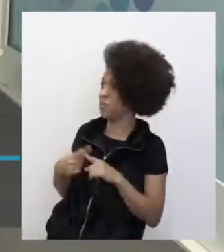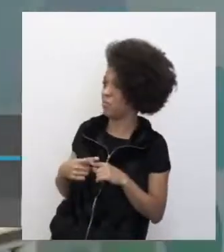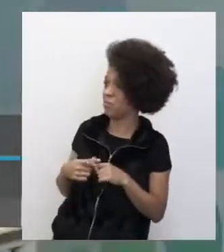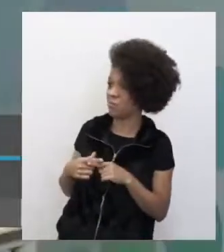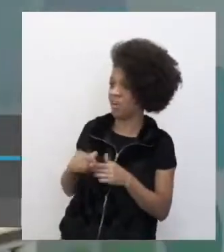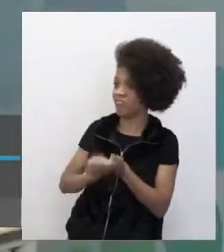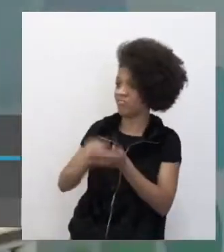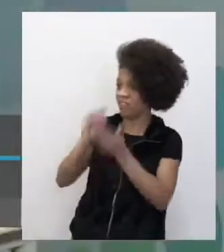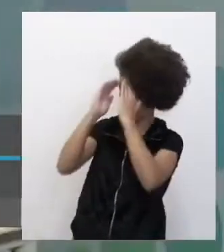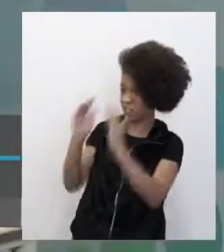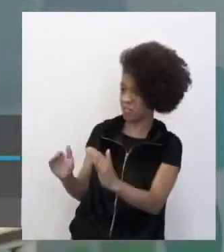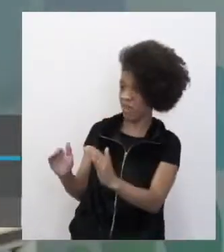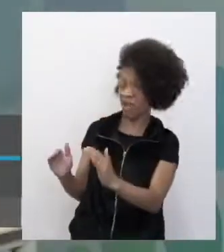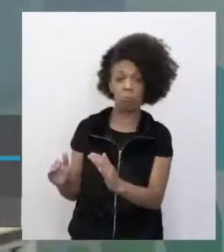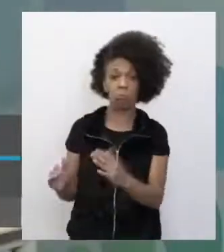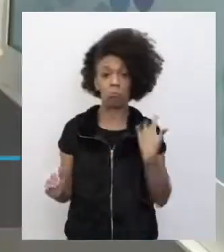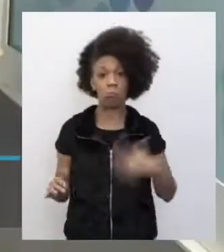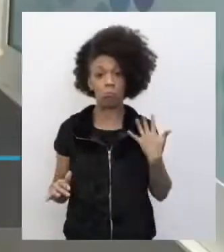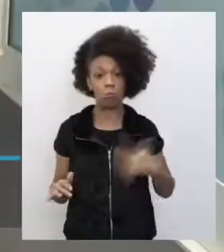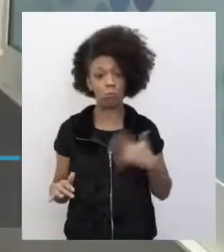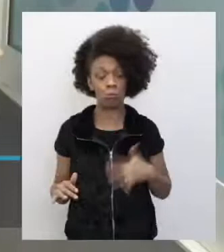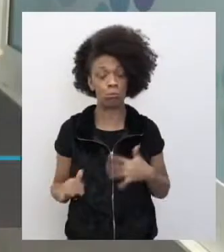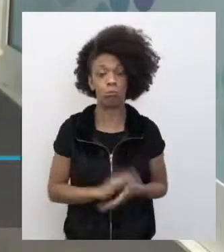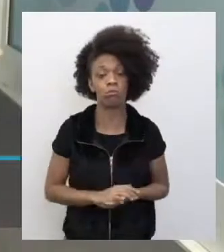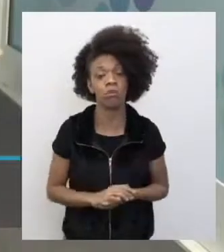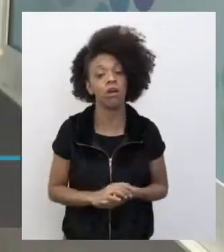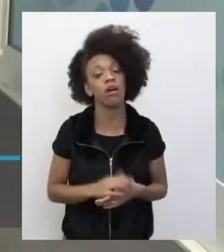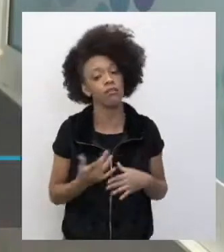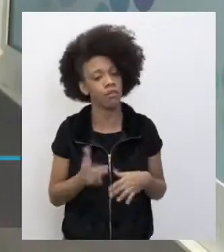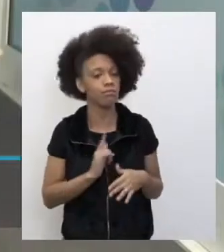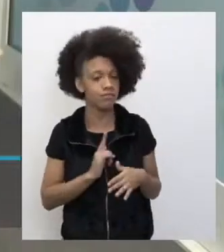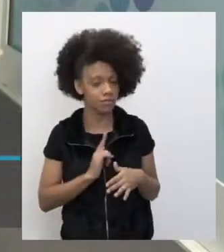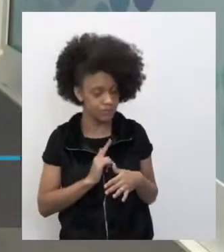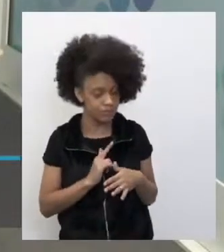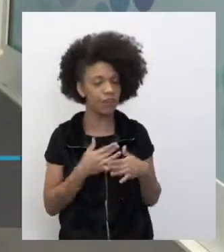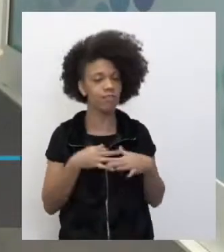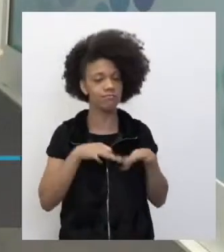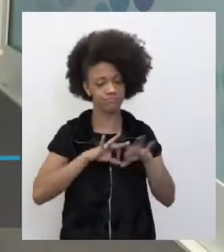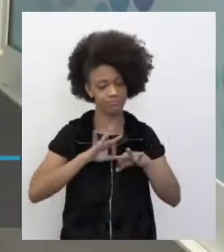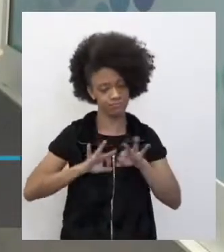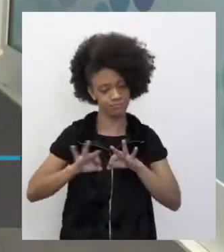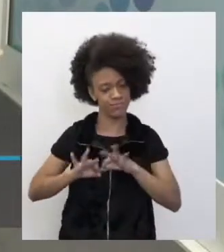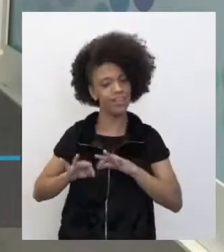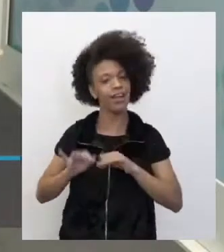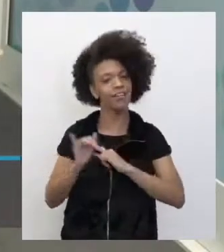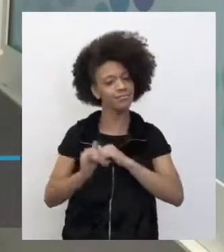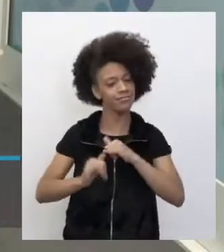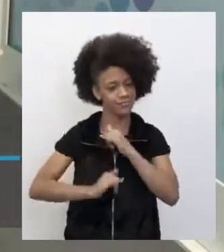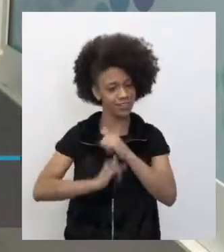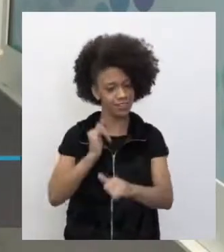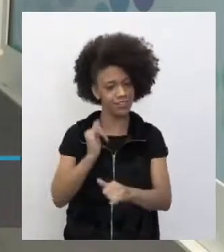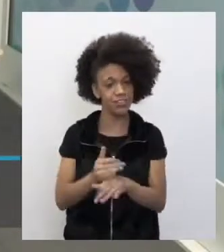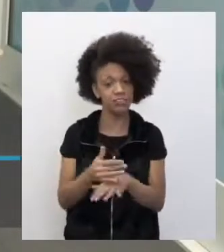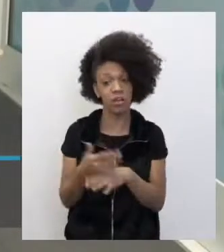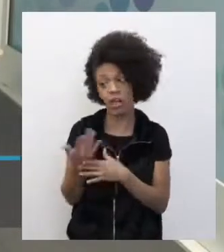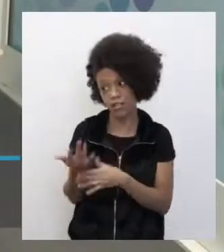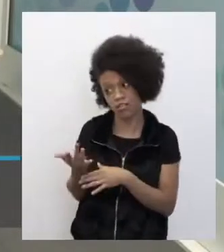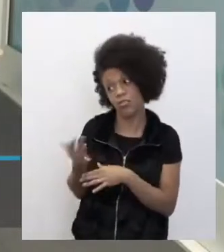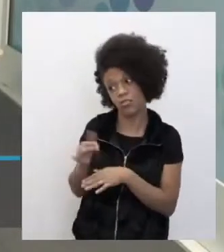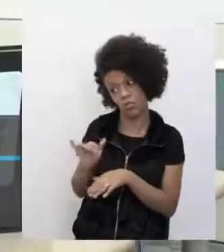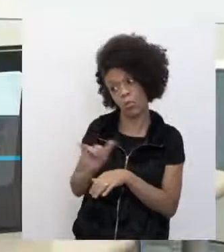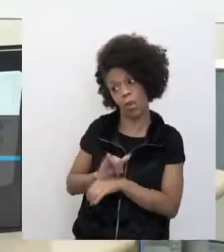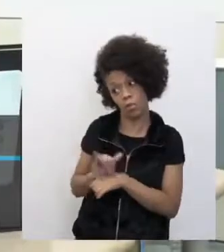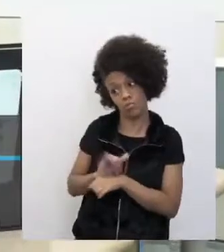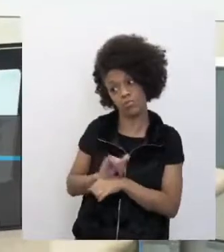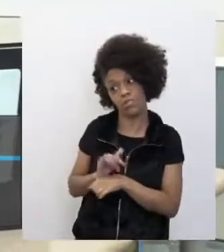desrespeitoso. Desrespeitoso, exatamente. Olha. Então tem a etiqueta da internet também, né? Então veja bem, isso é um recurso de persuasão